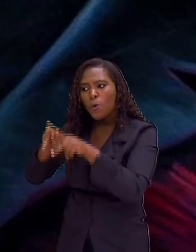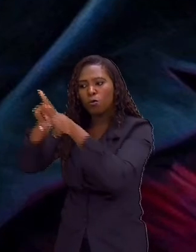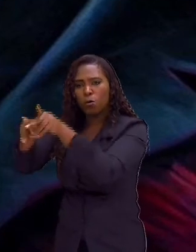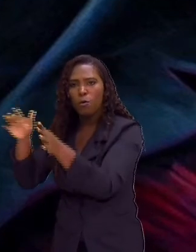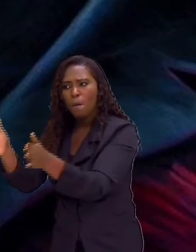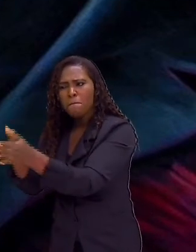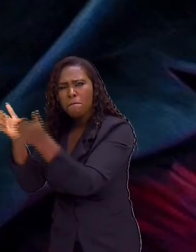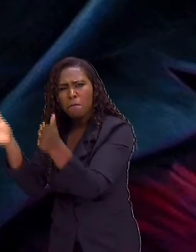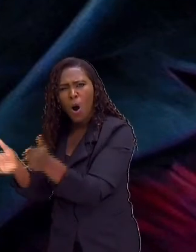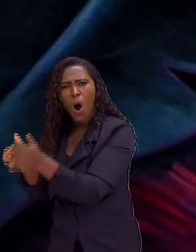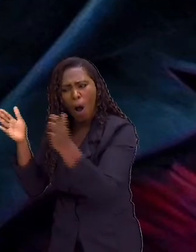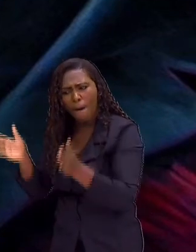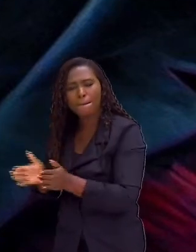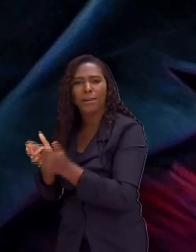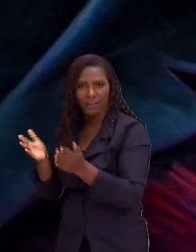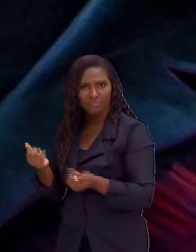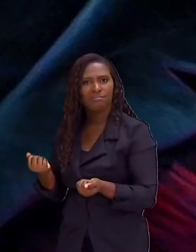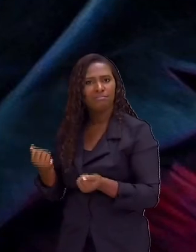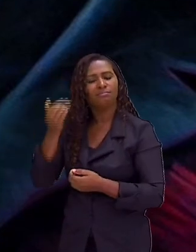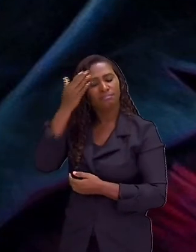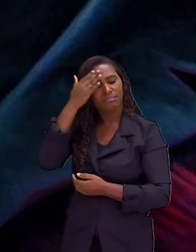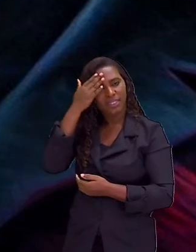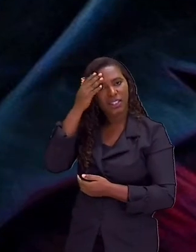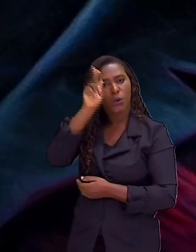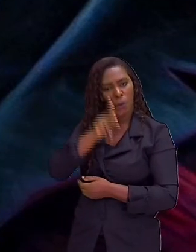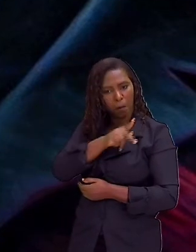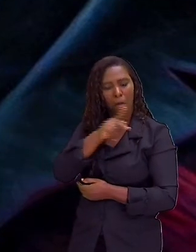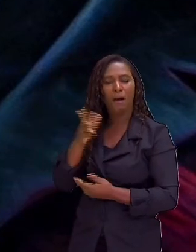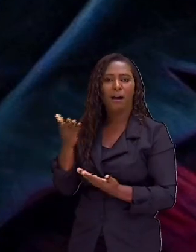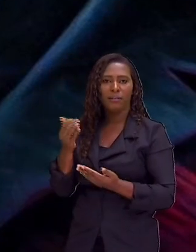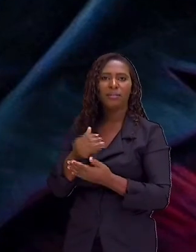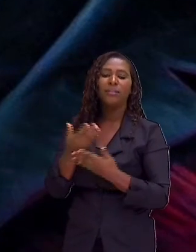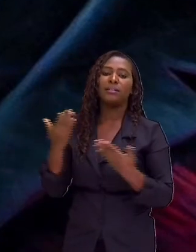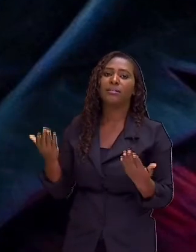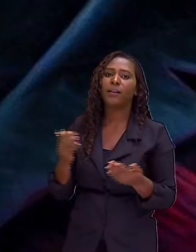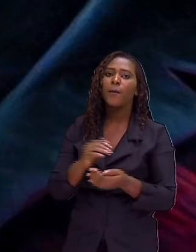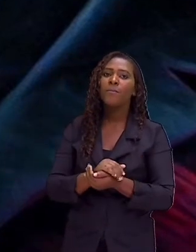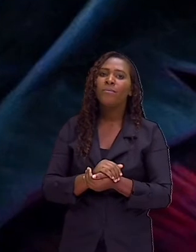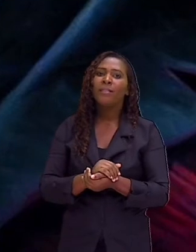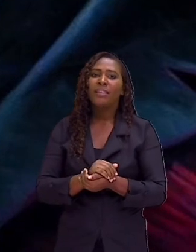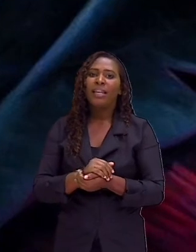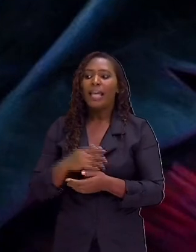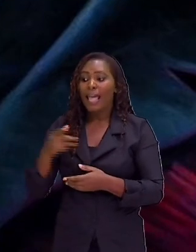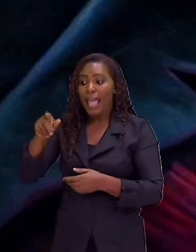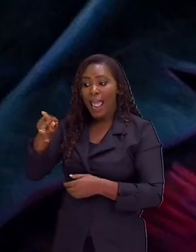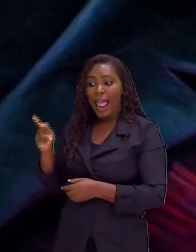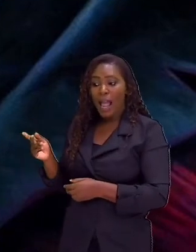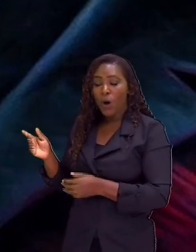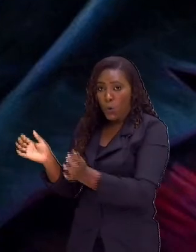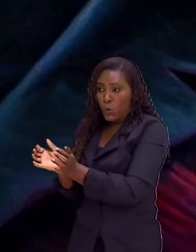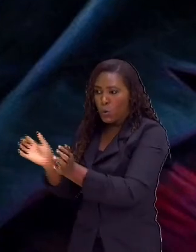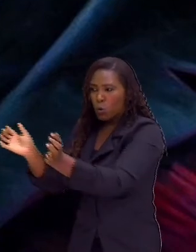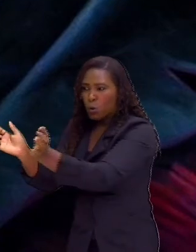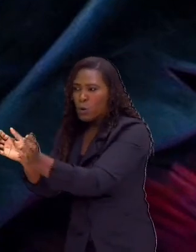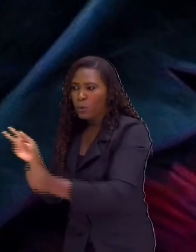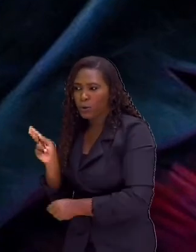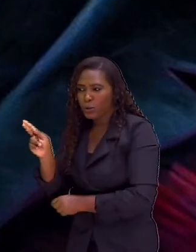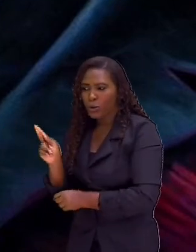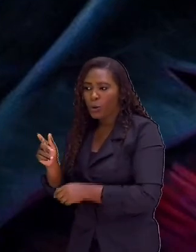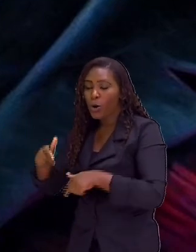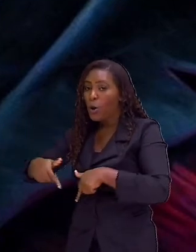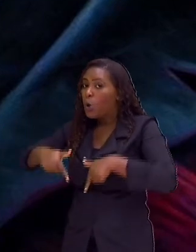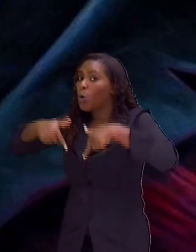combater o colonizador, a Espanha, eles também combatiam as